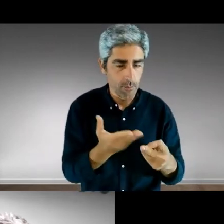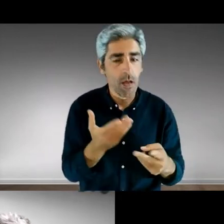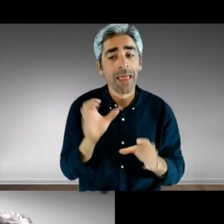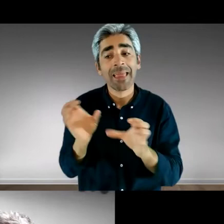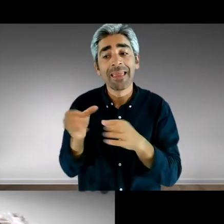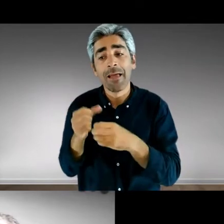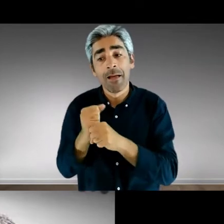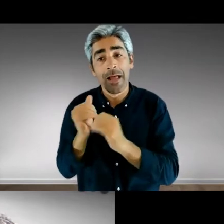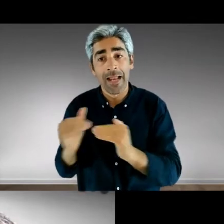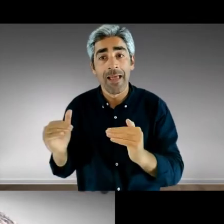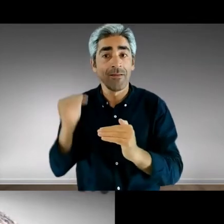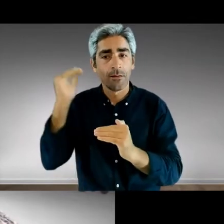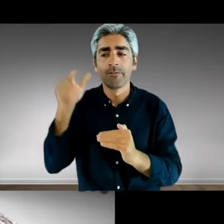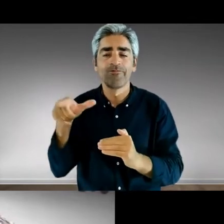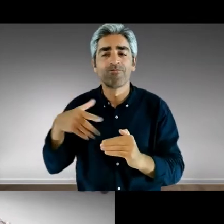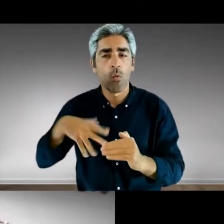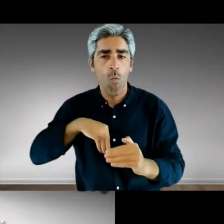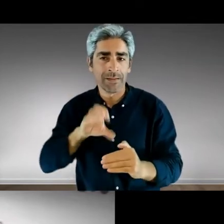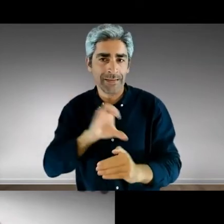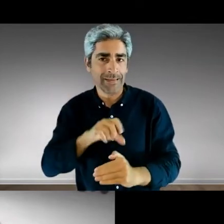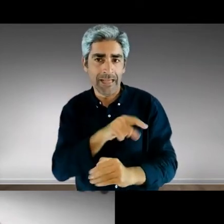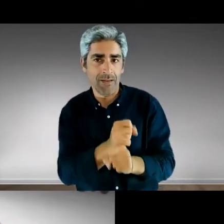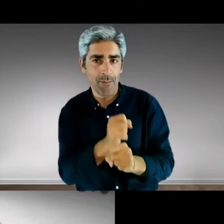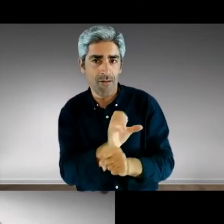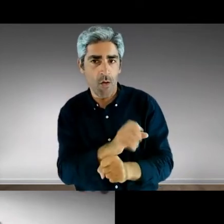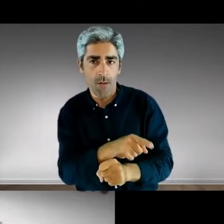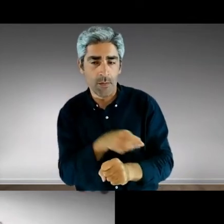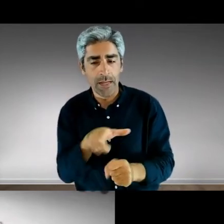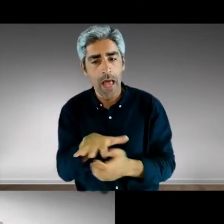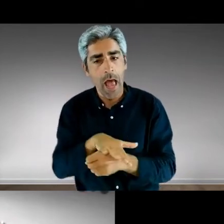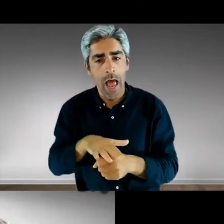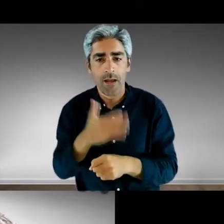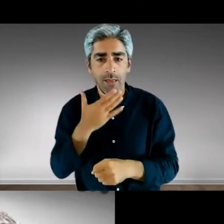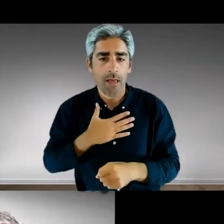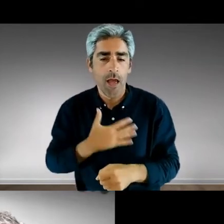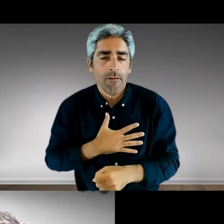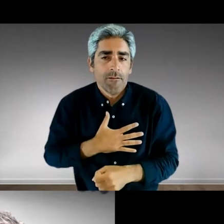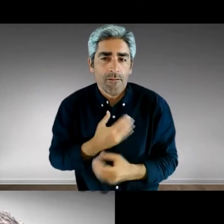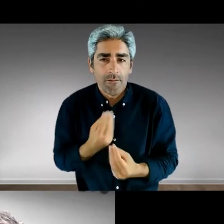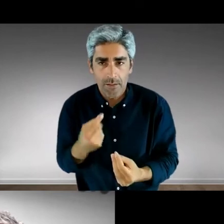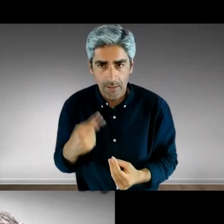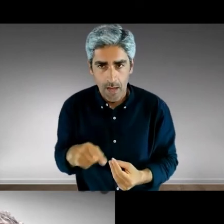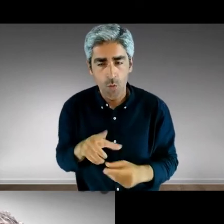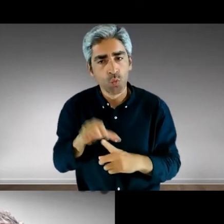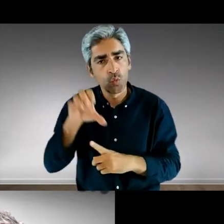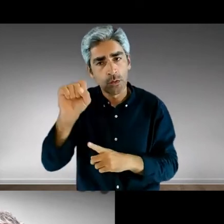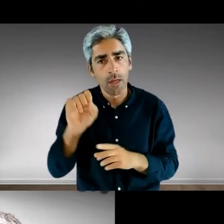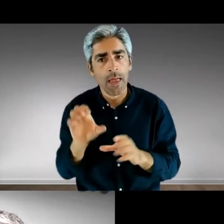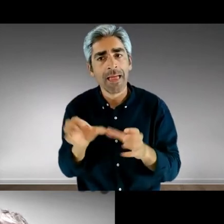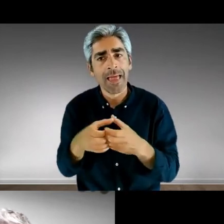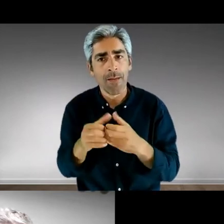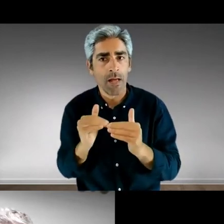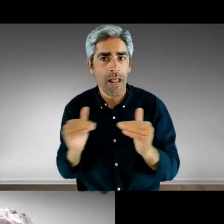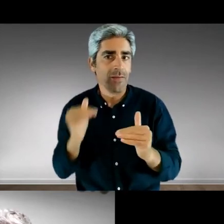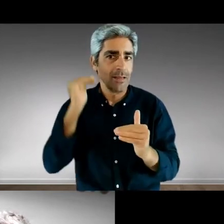são coniventes com esse tipo de pessoas. E por isso isto é uma área que vai continuar a nos apaixonar. Eu costumo dizer que o sucesso de uma equipa de elevado desempenho